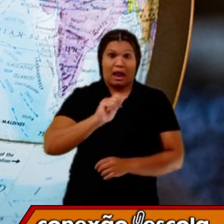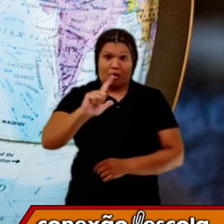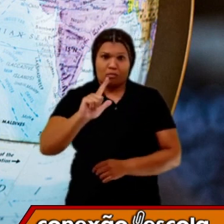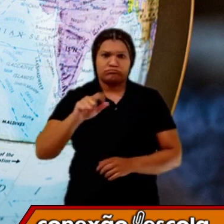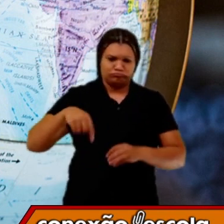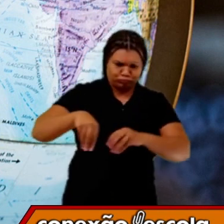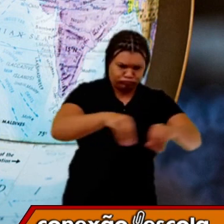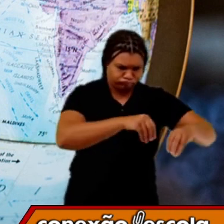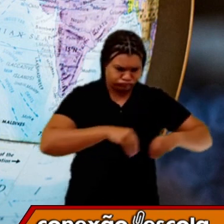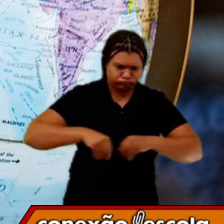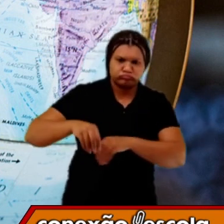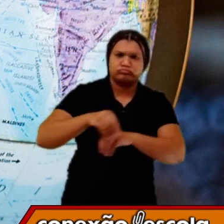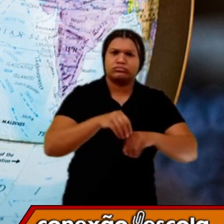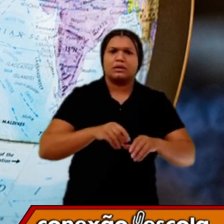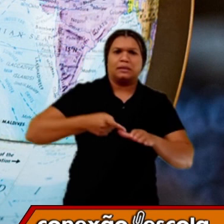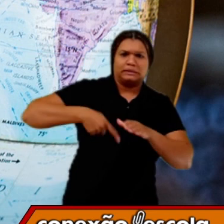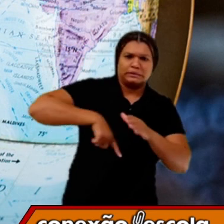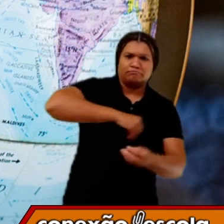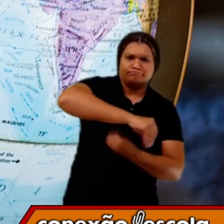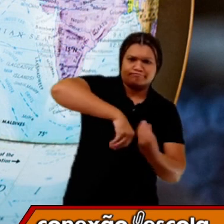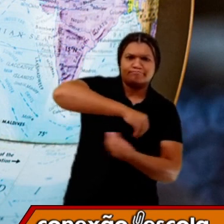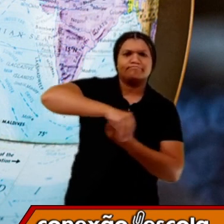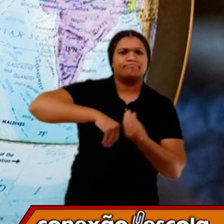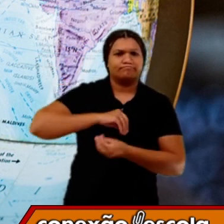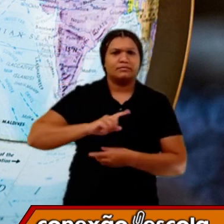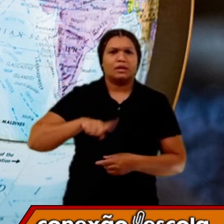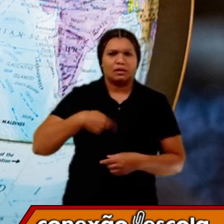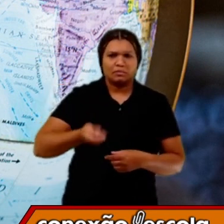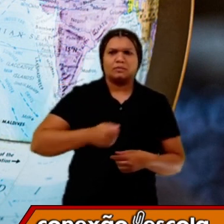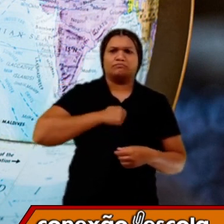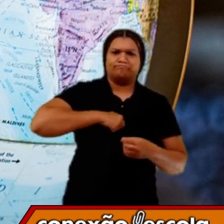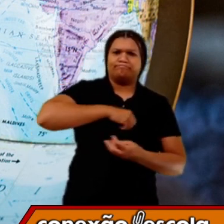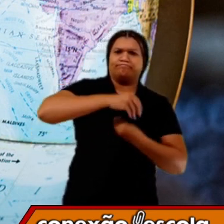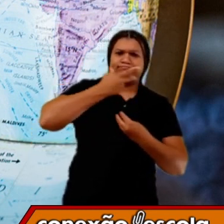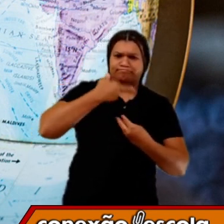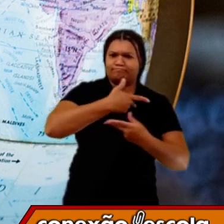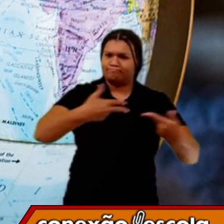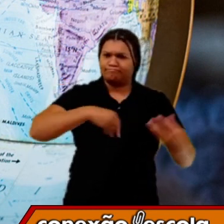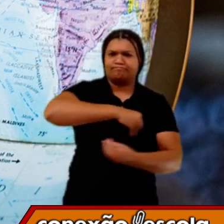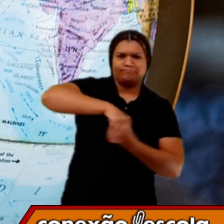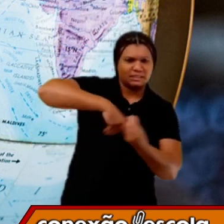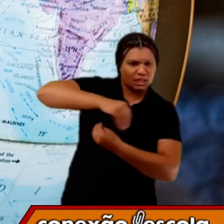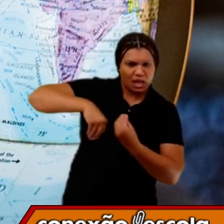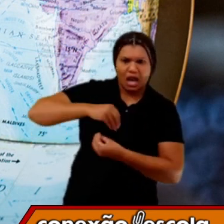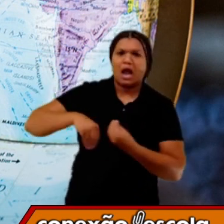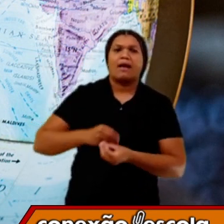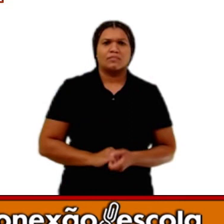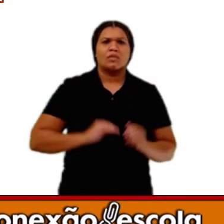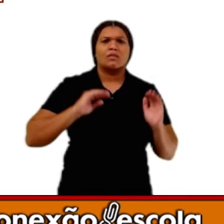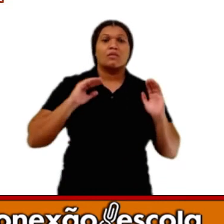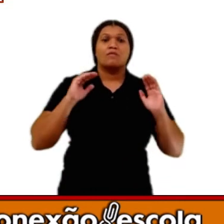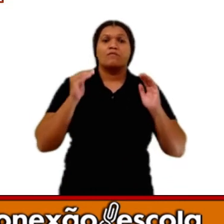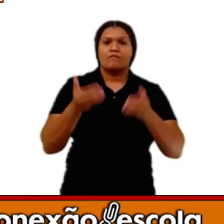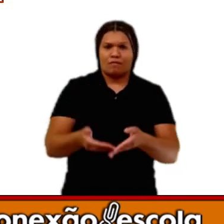depois aplicamos fertilizantes para que o nosso solo possa ser mais produtivo, mais fértil. Em relação